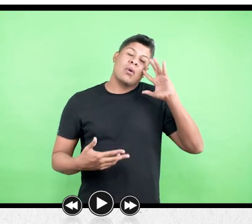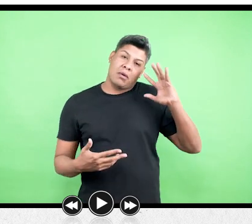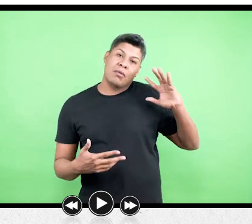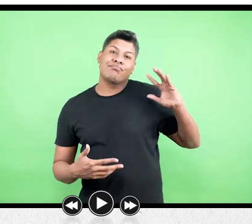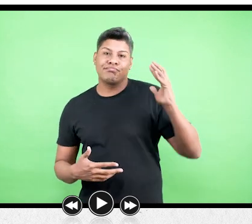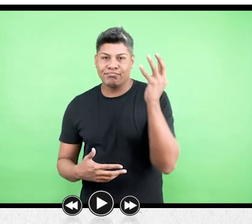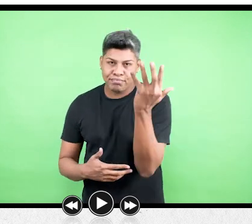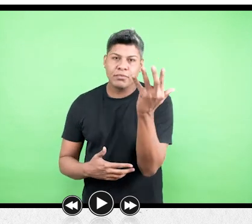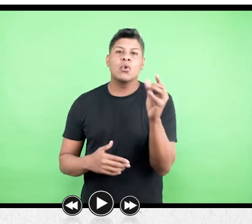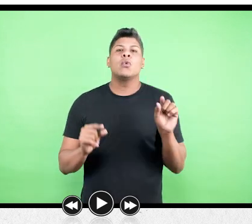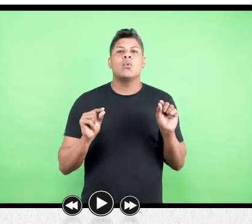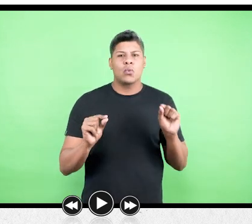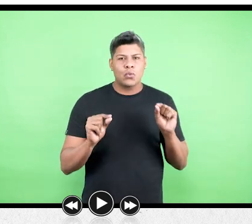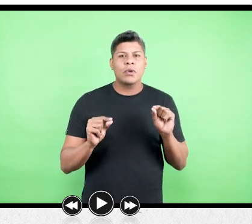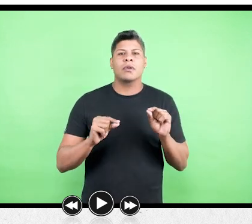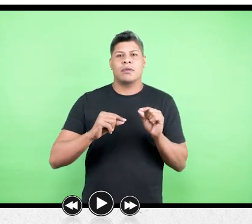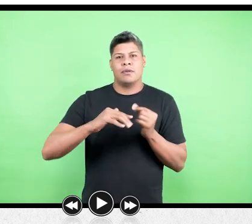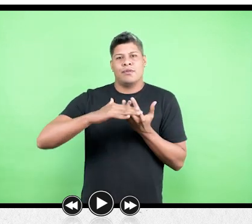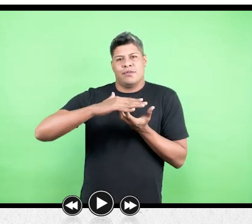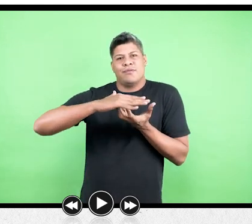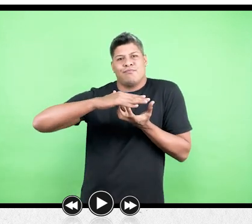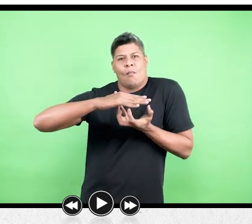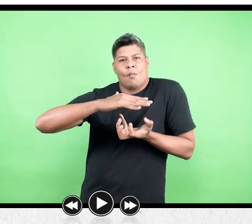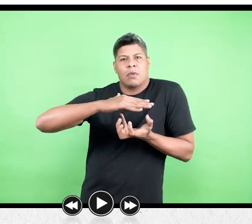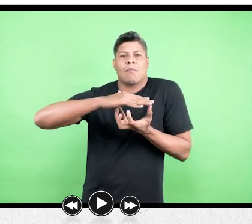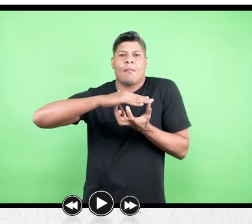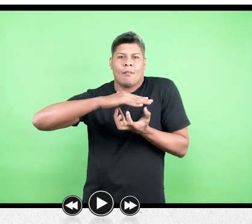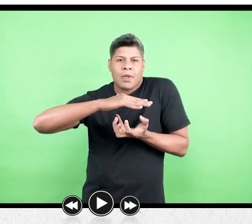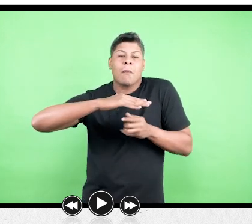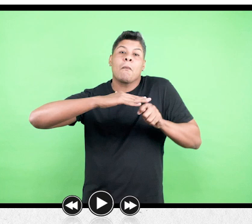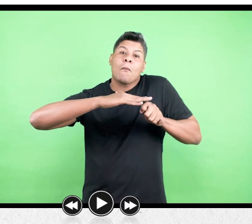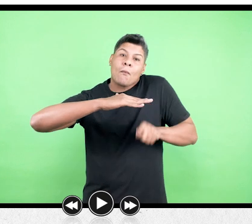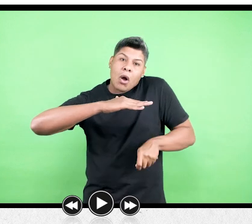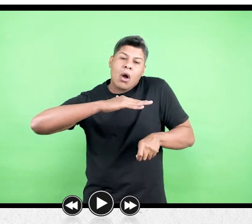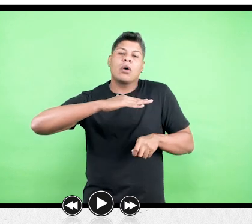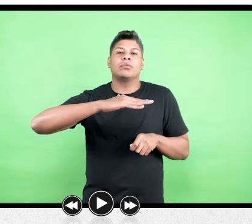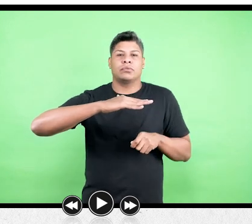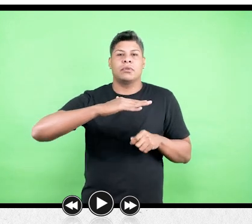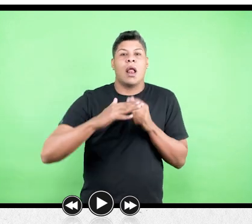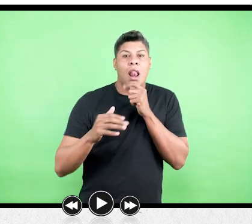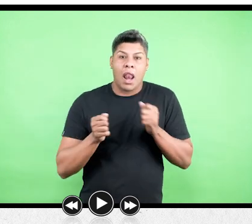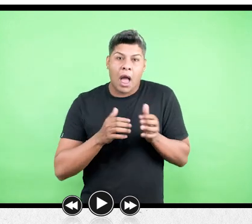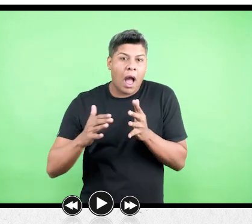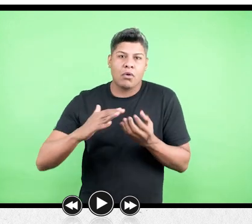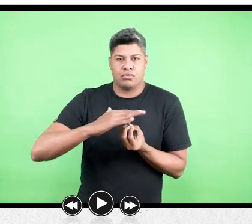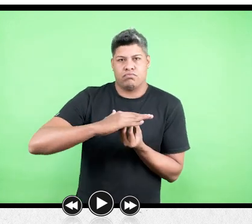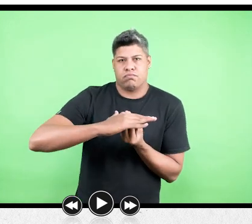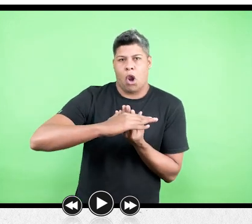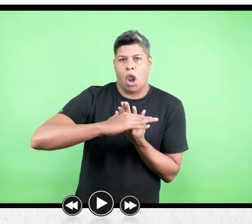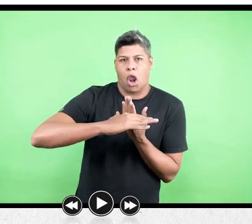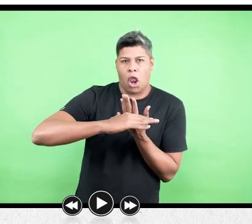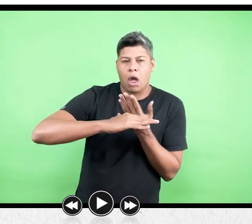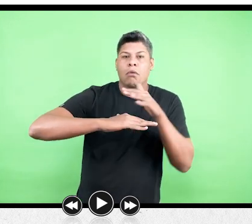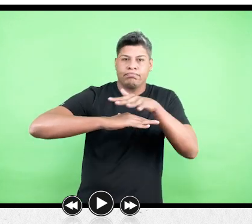de um lago de descarga. Então, eles podem ser lagos de recarga, de